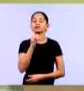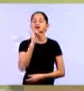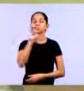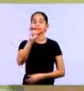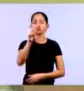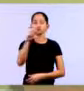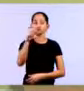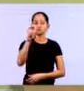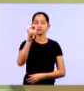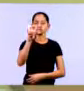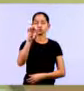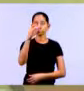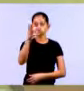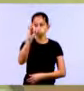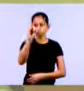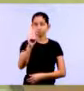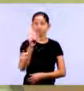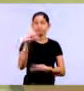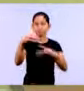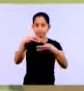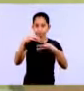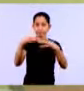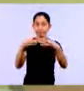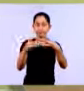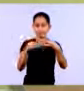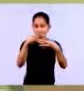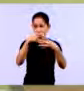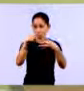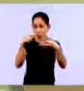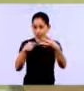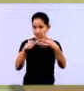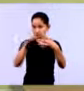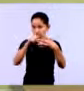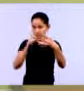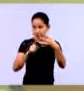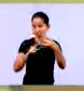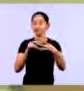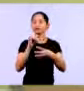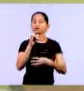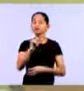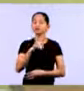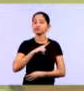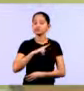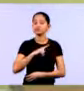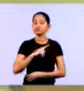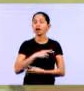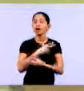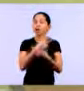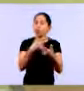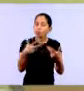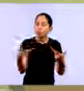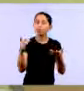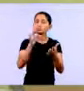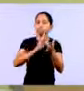exceções ao princípio da legalidade, ao princípio da anterioridade. Terão tributos que não